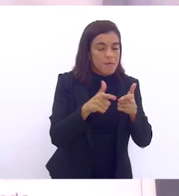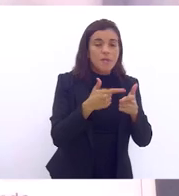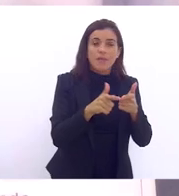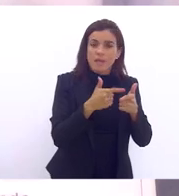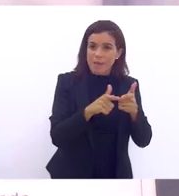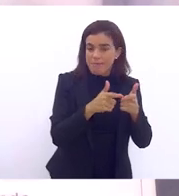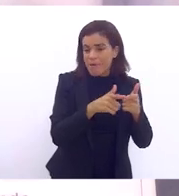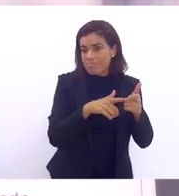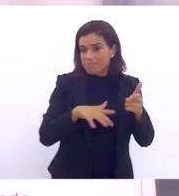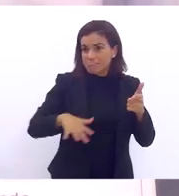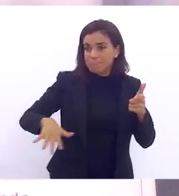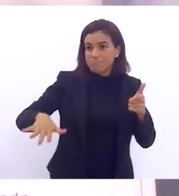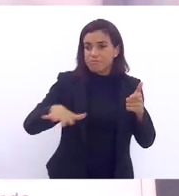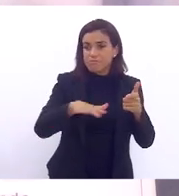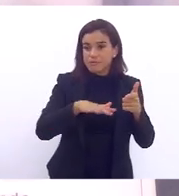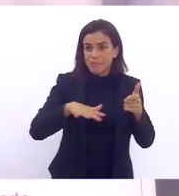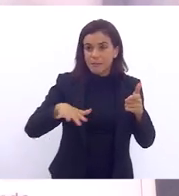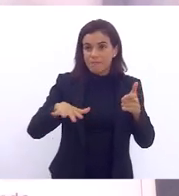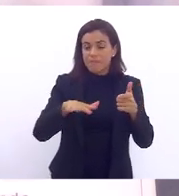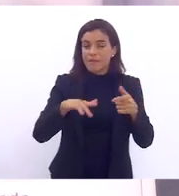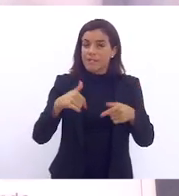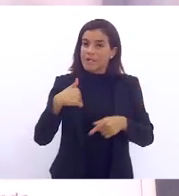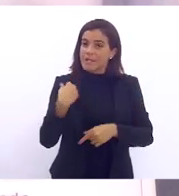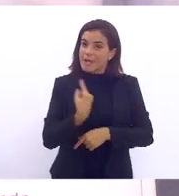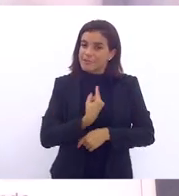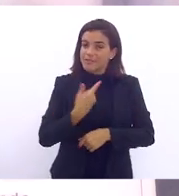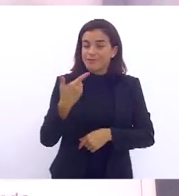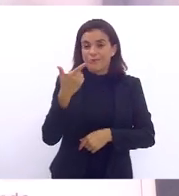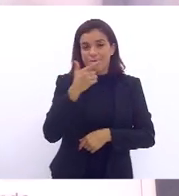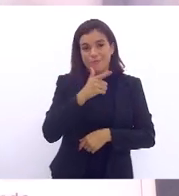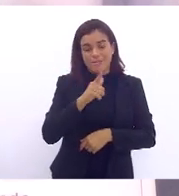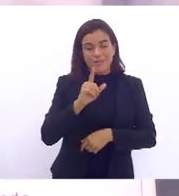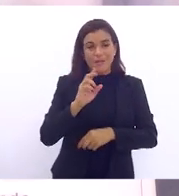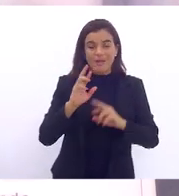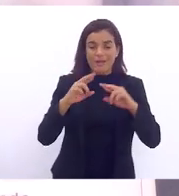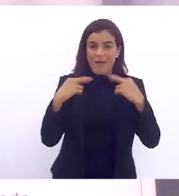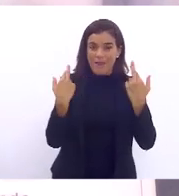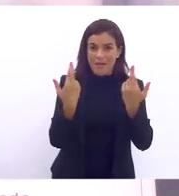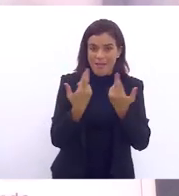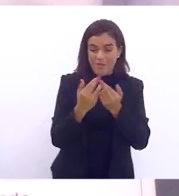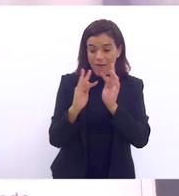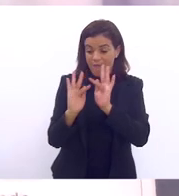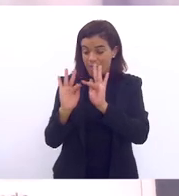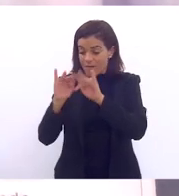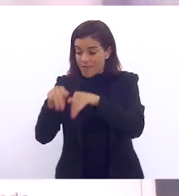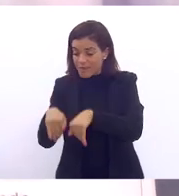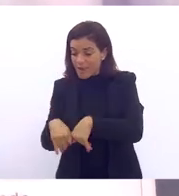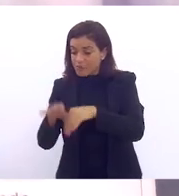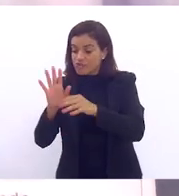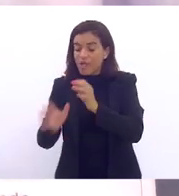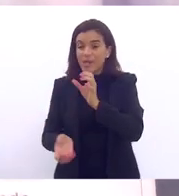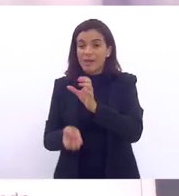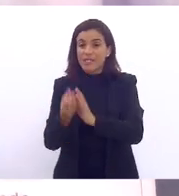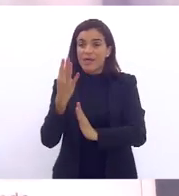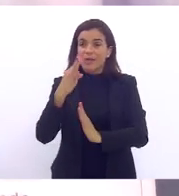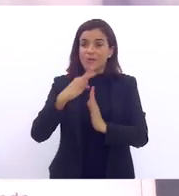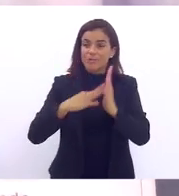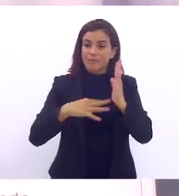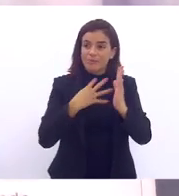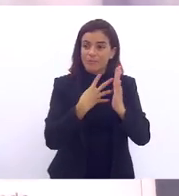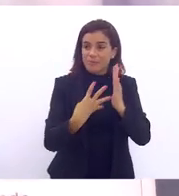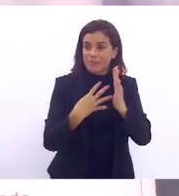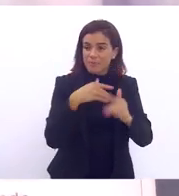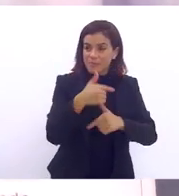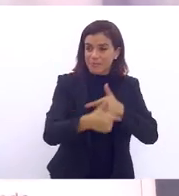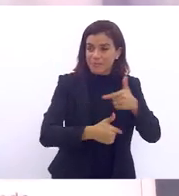e que a gente possa chegar no final da reunião eh com algum plano de trabalho né que vai ser sugerido